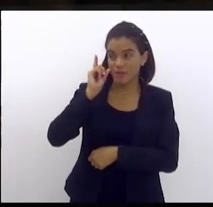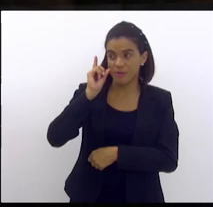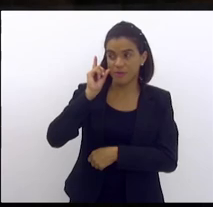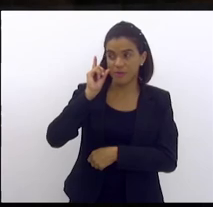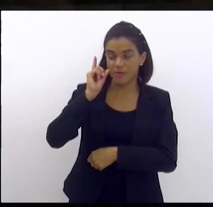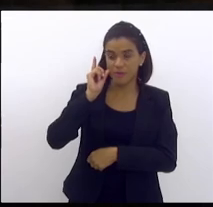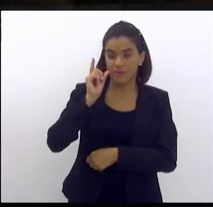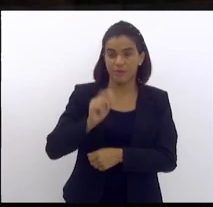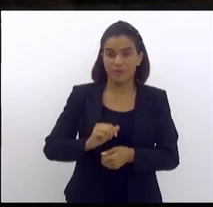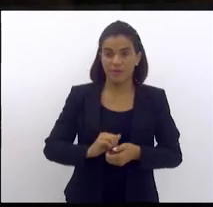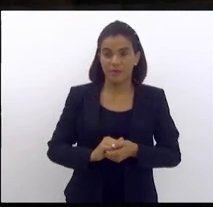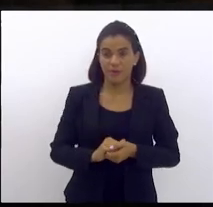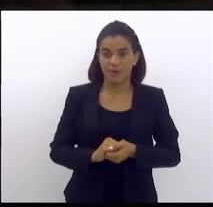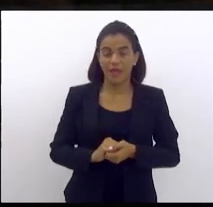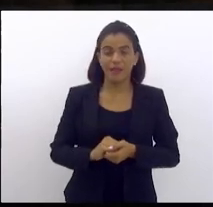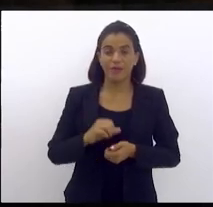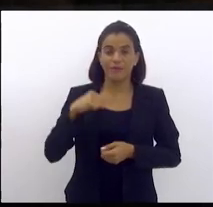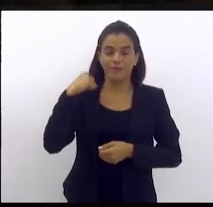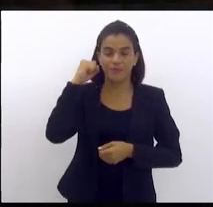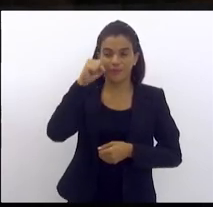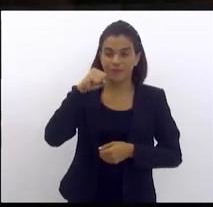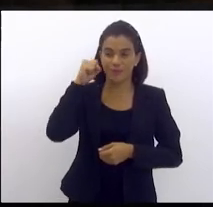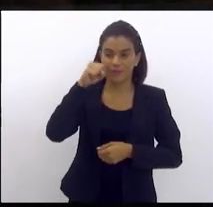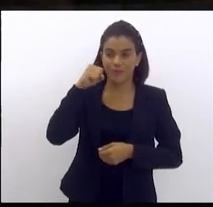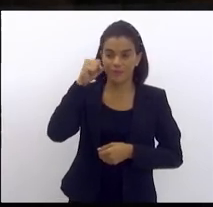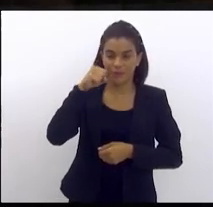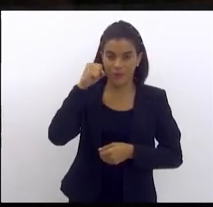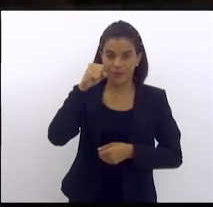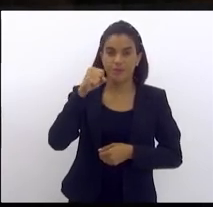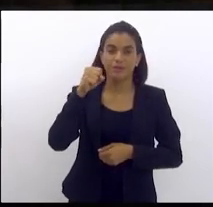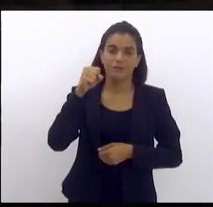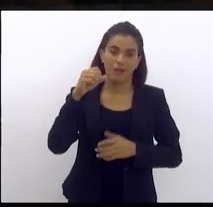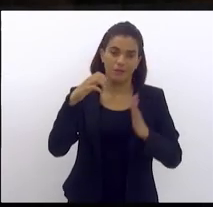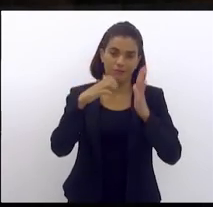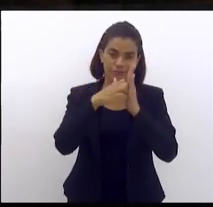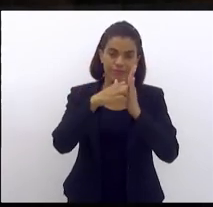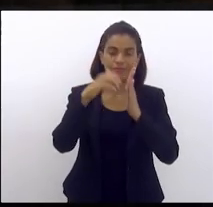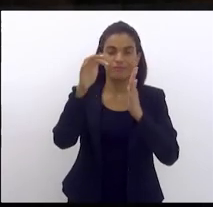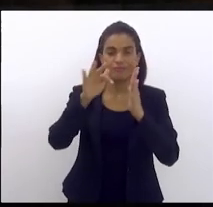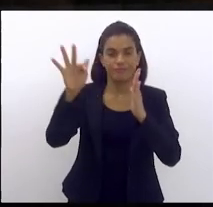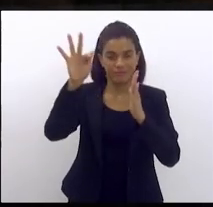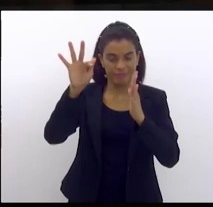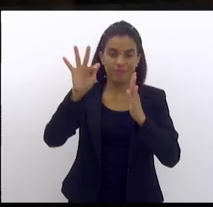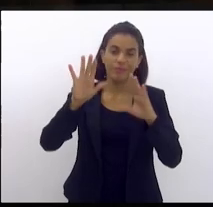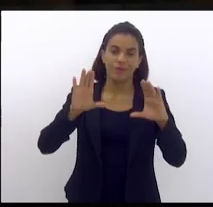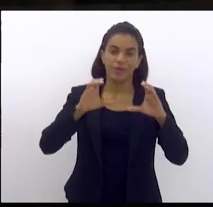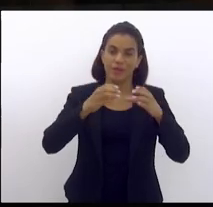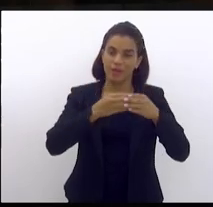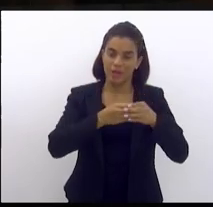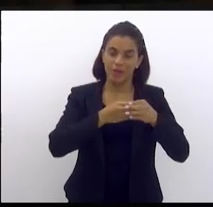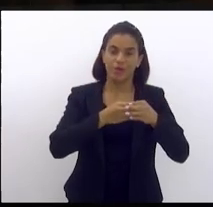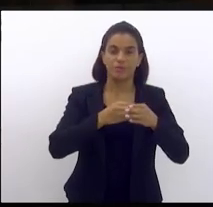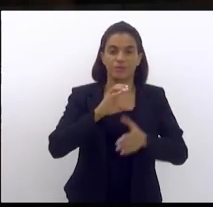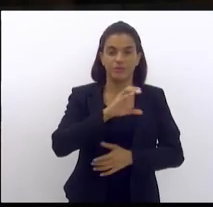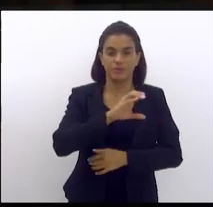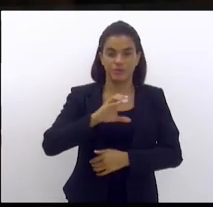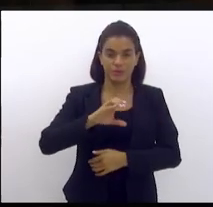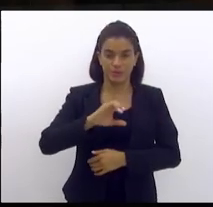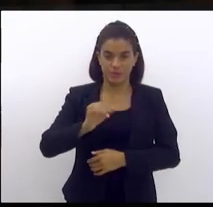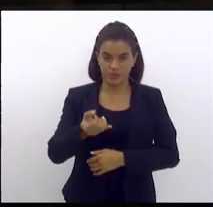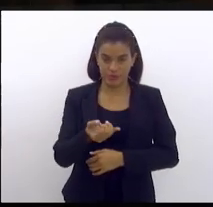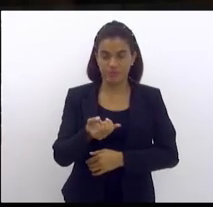ontem o Senado Federal na comissão de constituição e